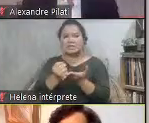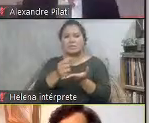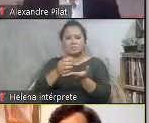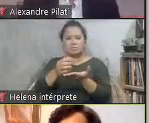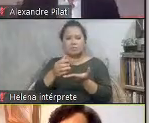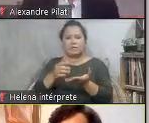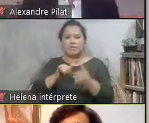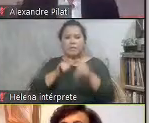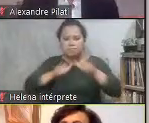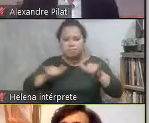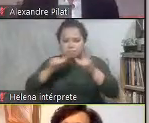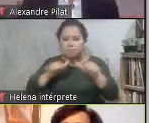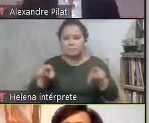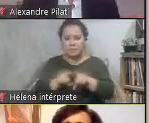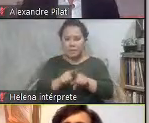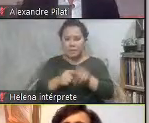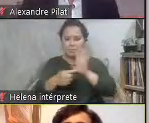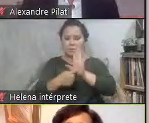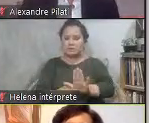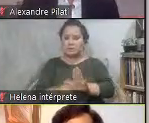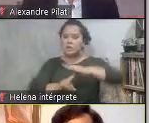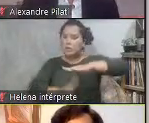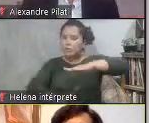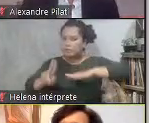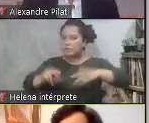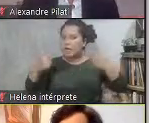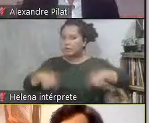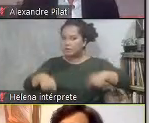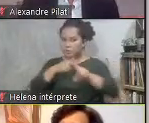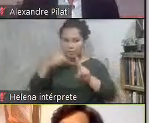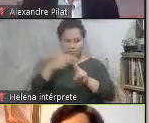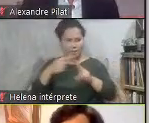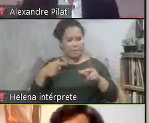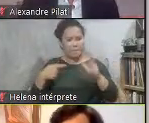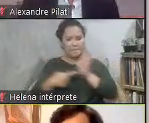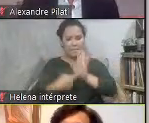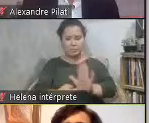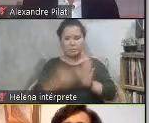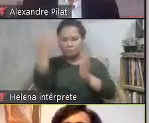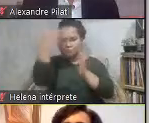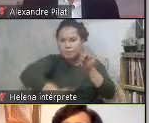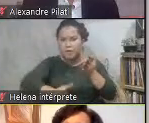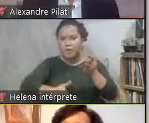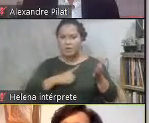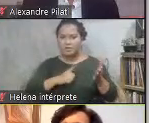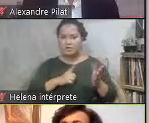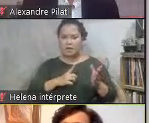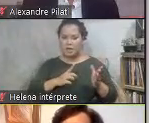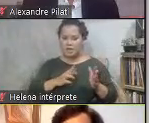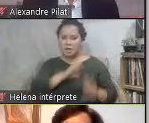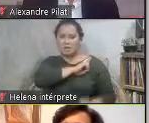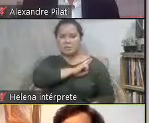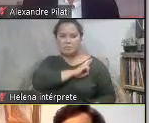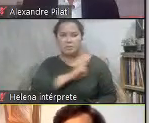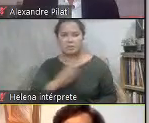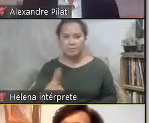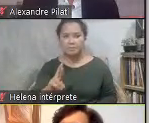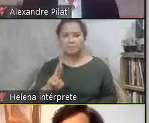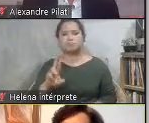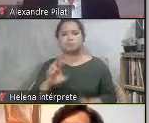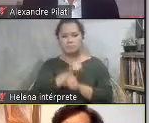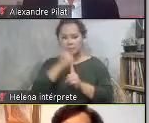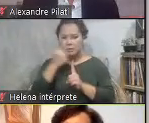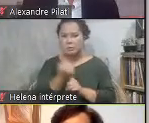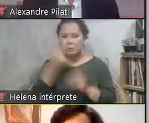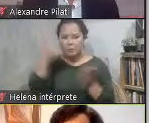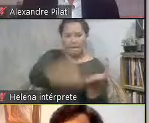sua função social de produtora de conhecimento, um conhecimento comprometido com as necessidades das pessoas no DF, no